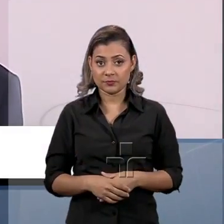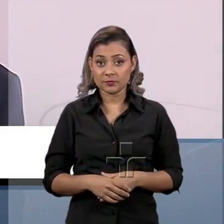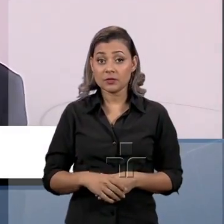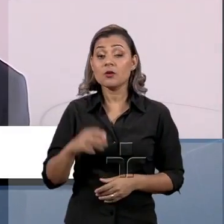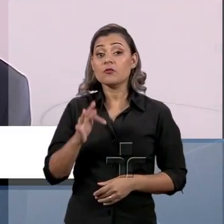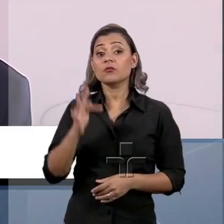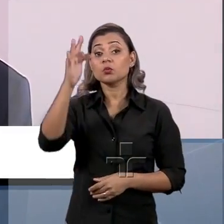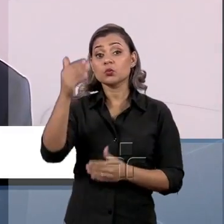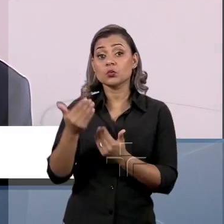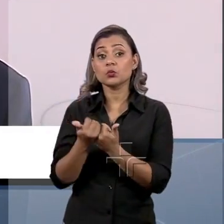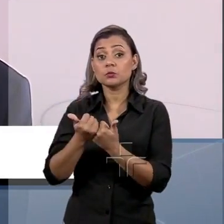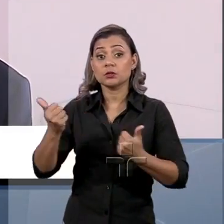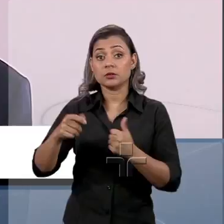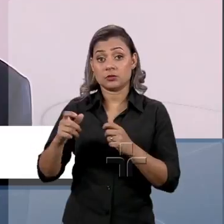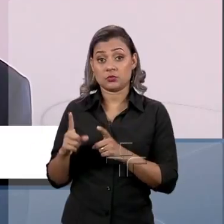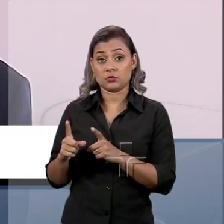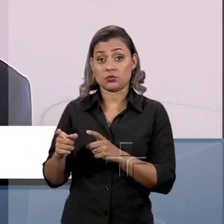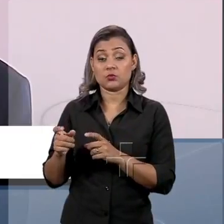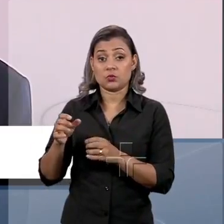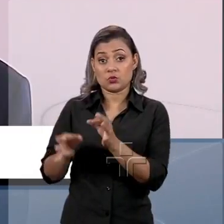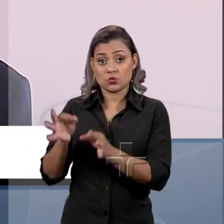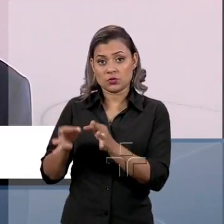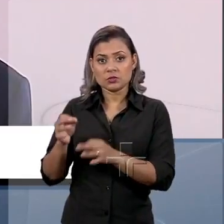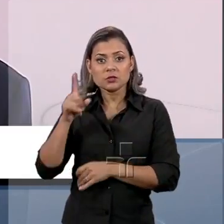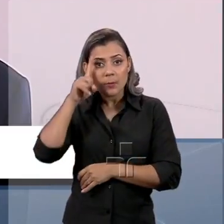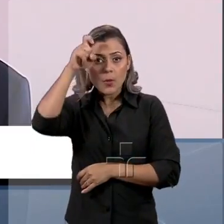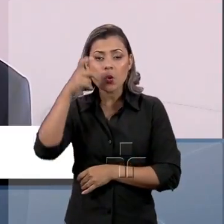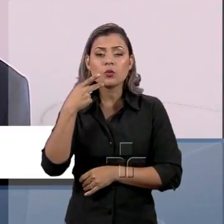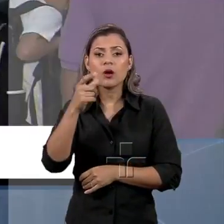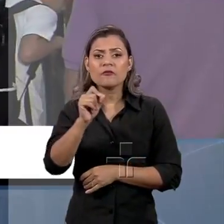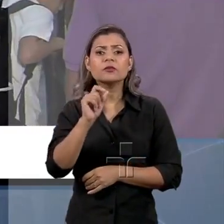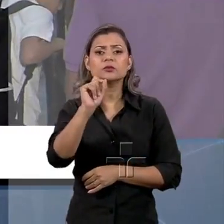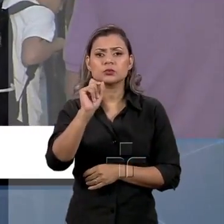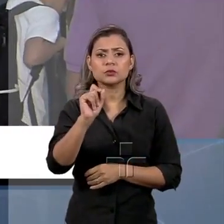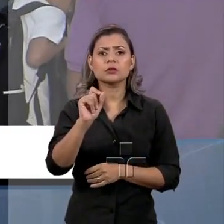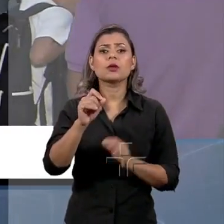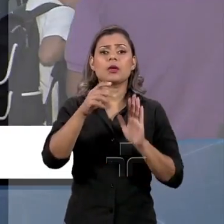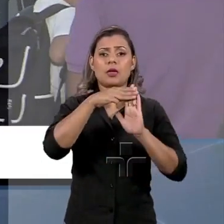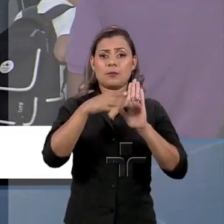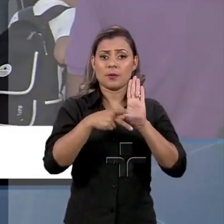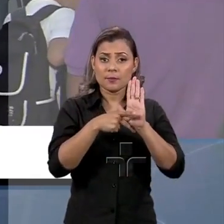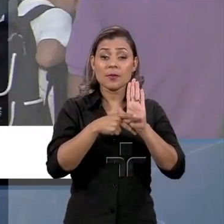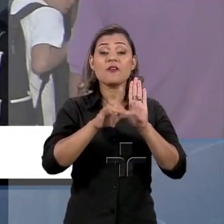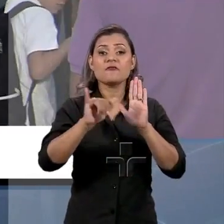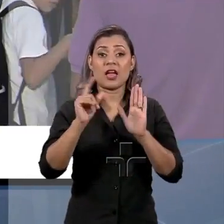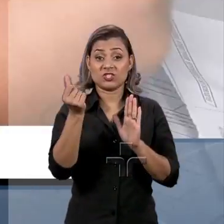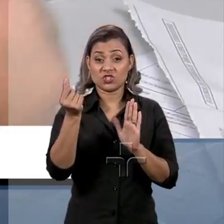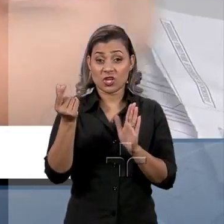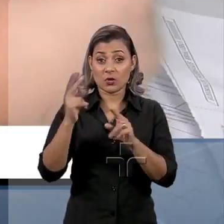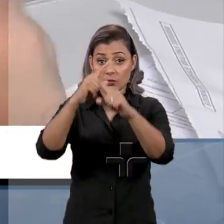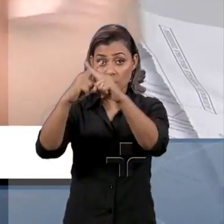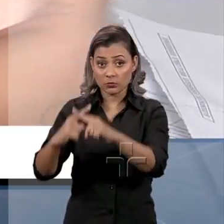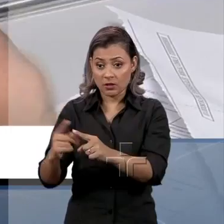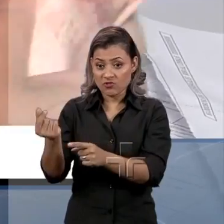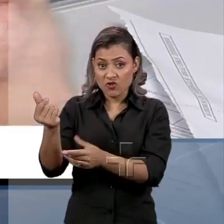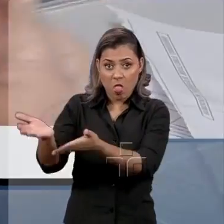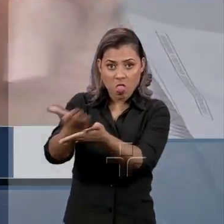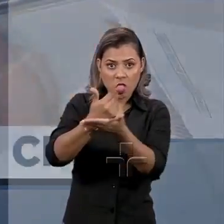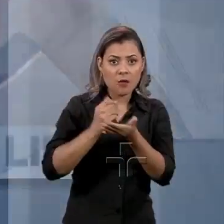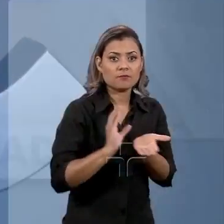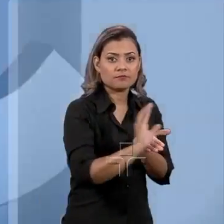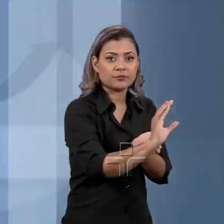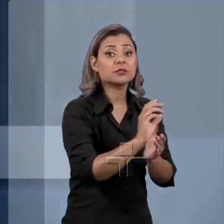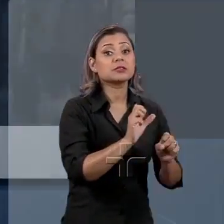Futuro ministro Sérgio Moro defende a aprovação de medida provisória que destina dinheiro da loteria para a segurança